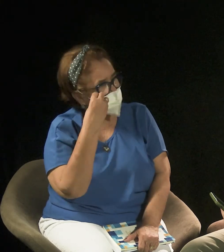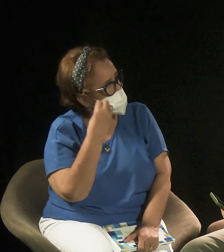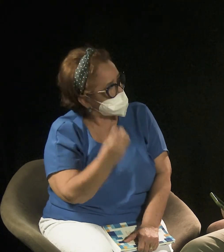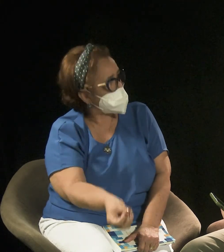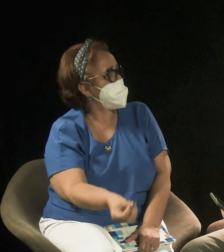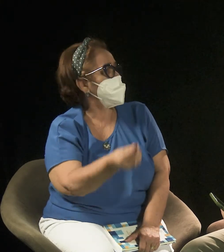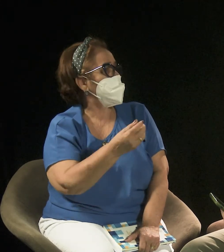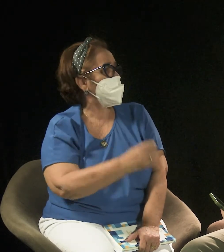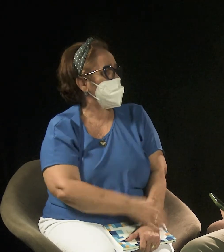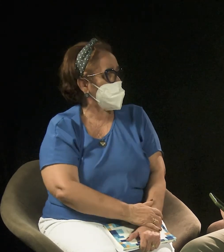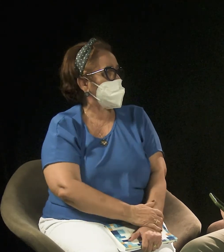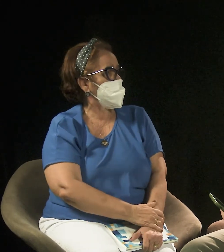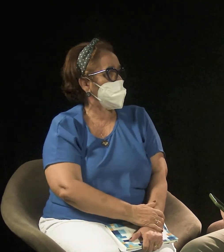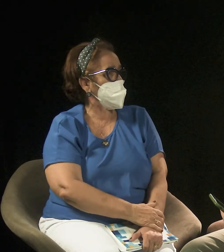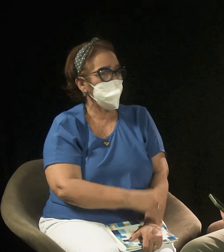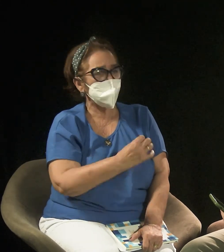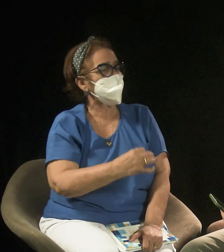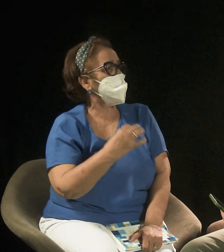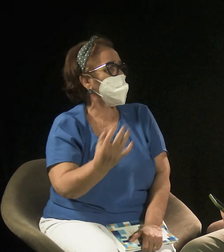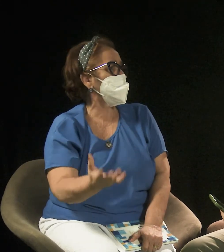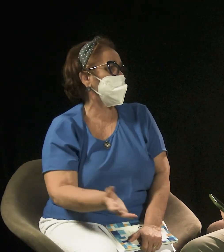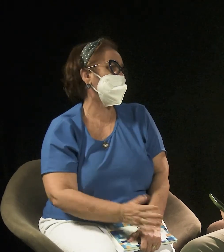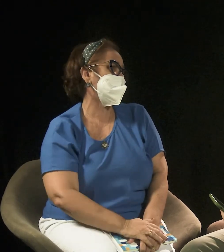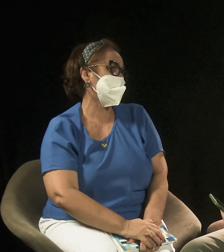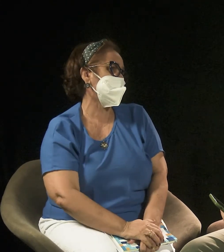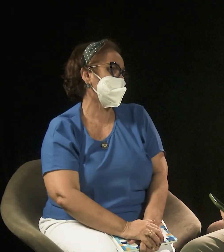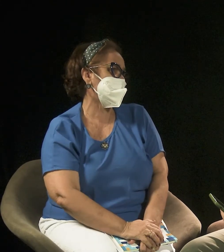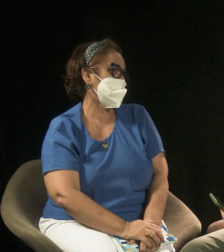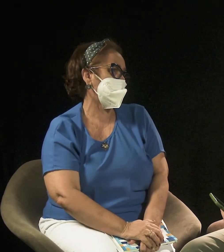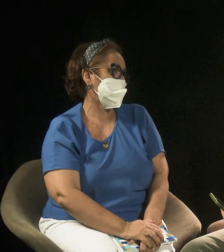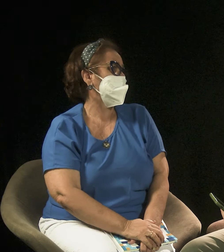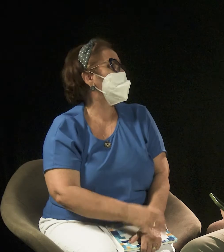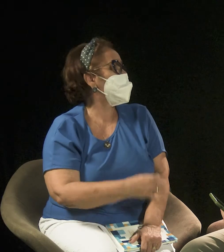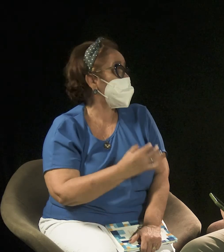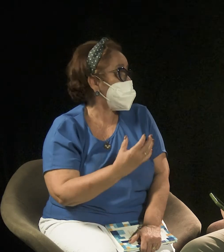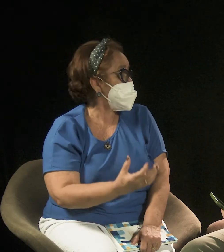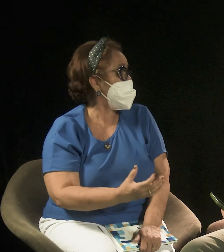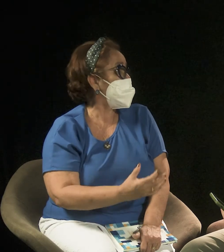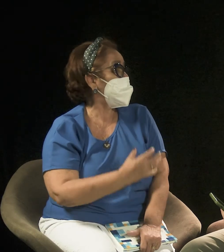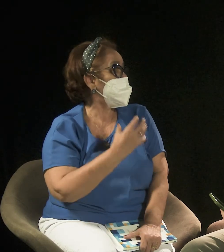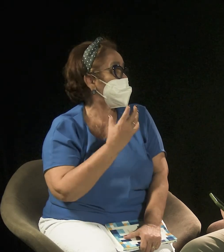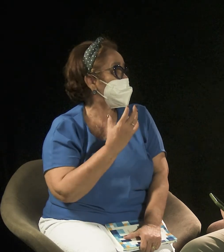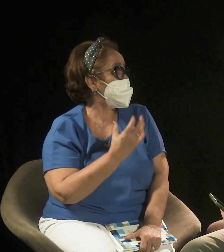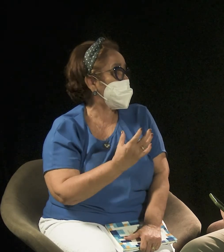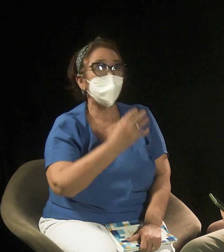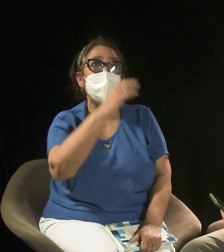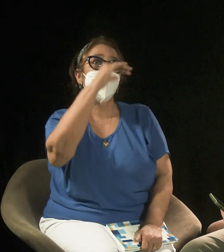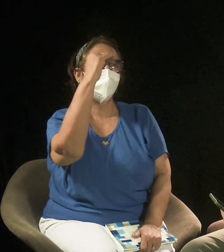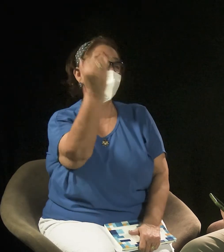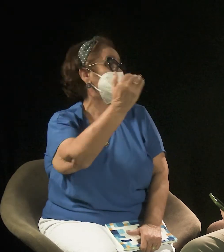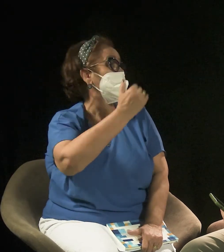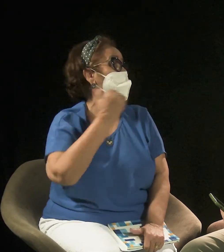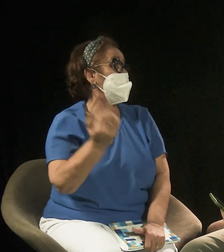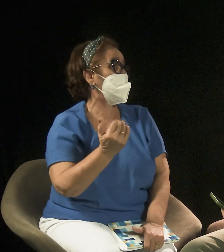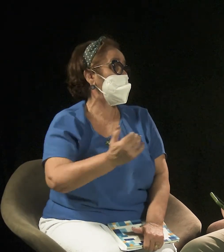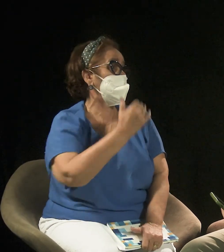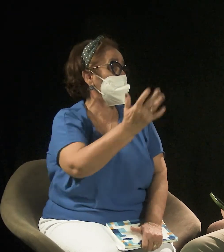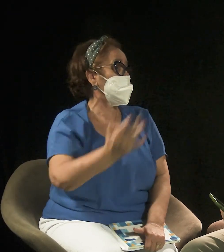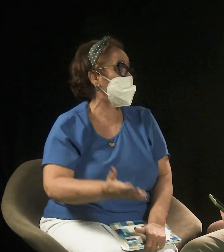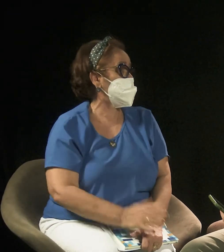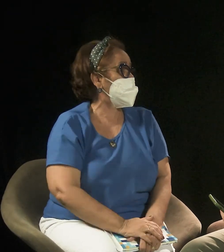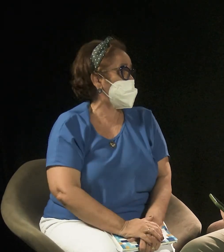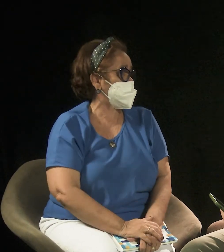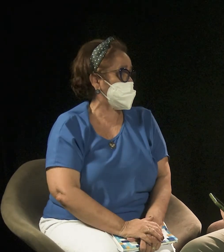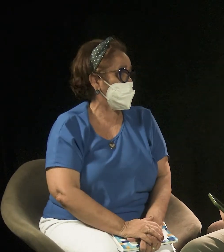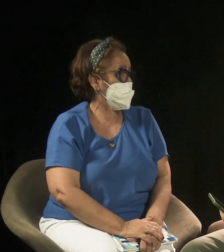falta né, é não respeitar o direito da criança. De cuidado, né? De cuidado, de zelo. Não é porque a criança da periferia